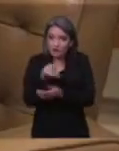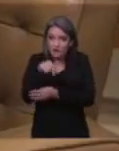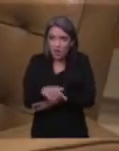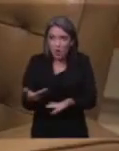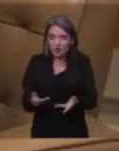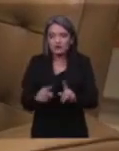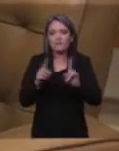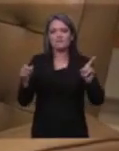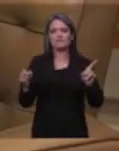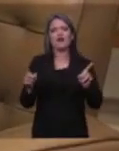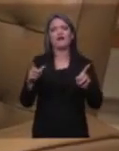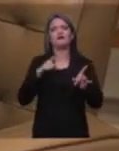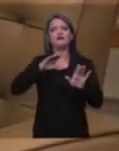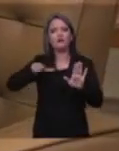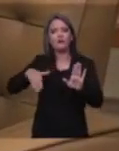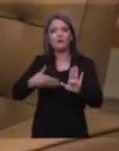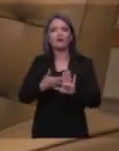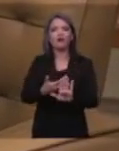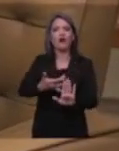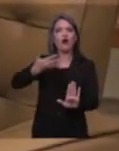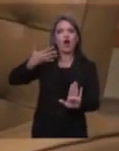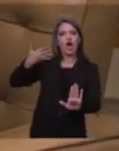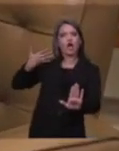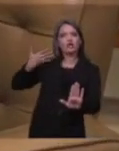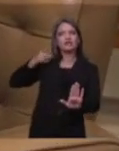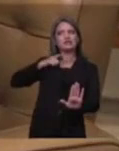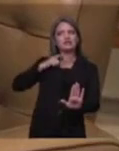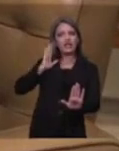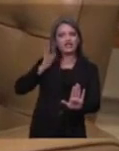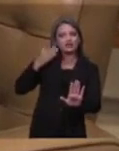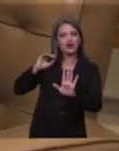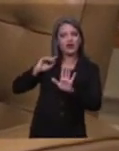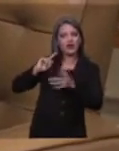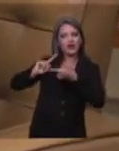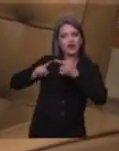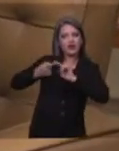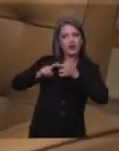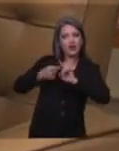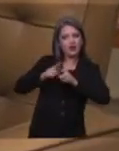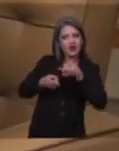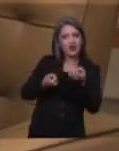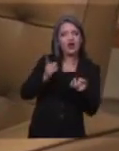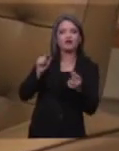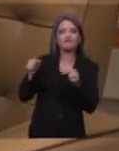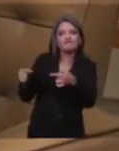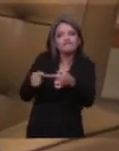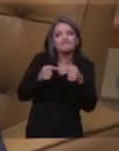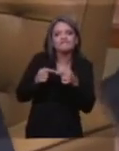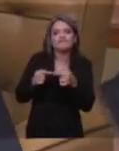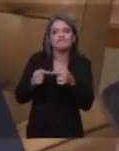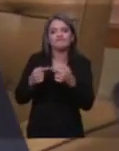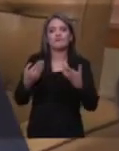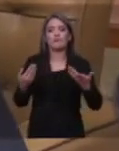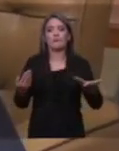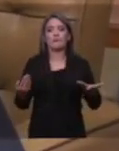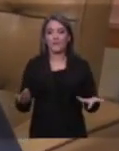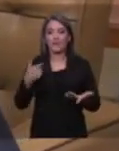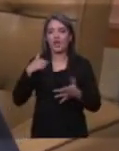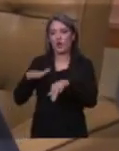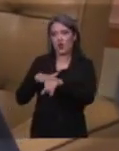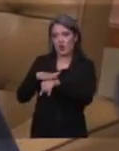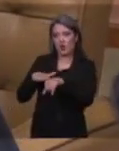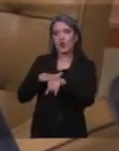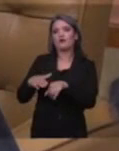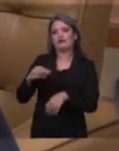havia uma questão que estava toda ela associada. Eu até, na conversa com ele, fiz um